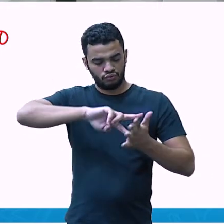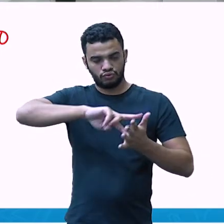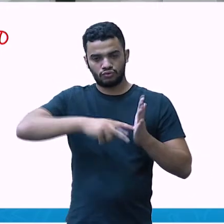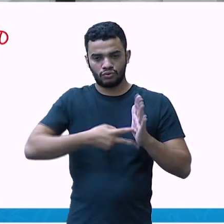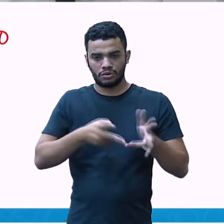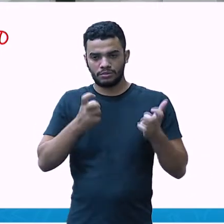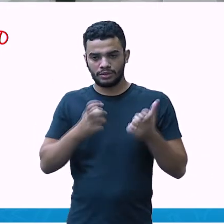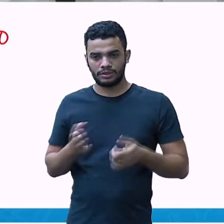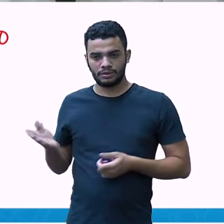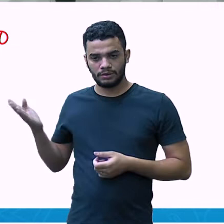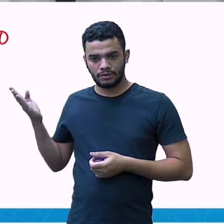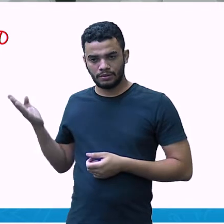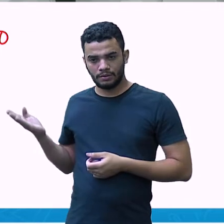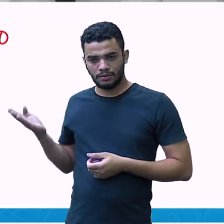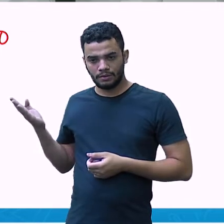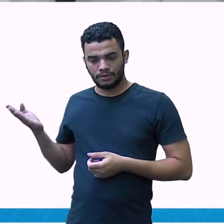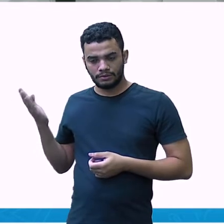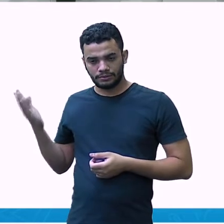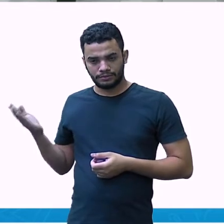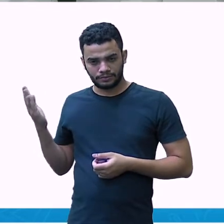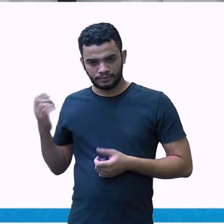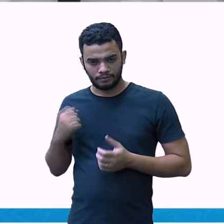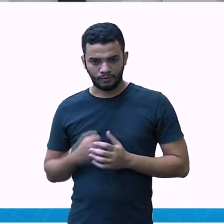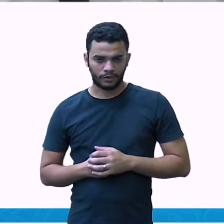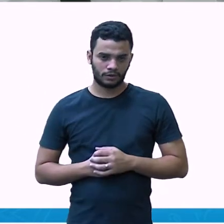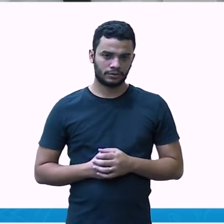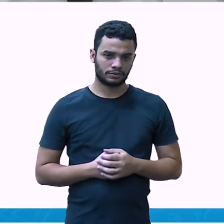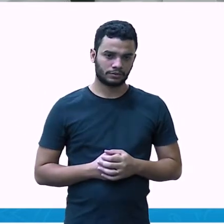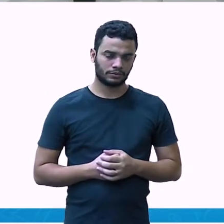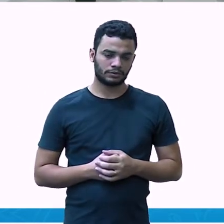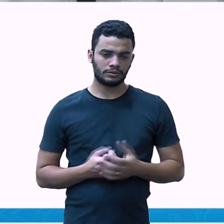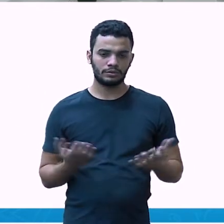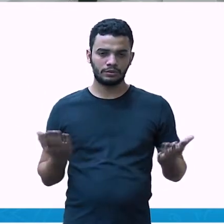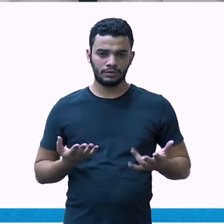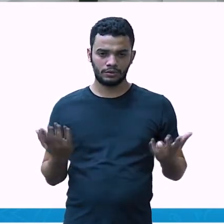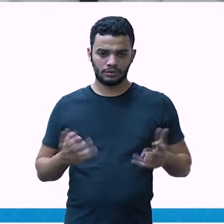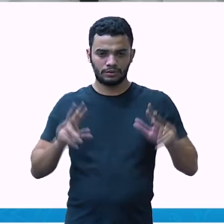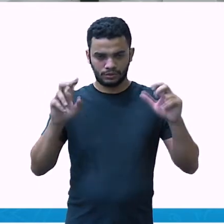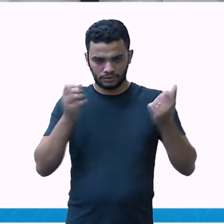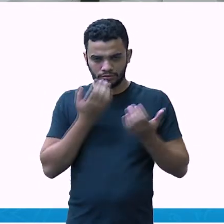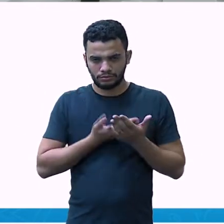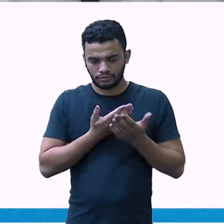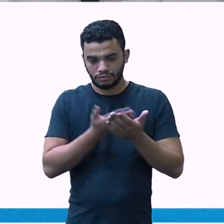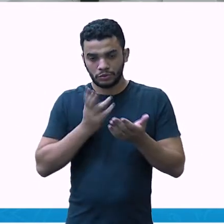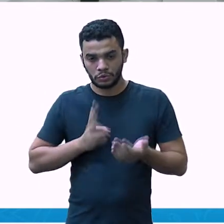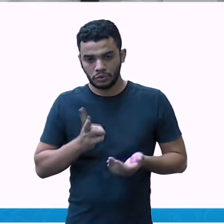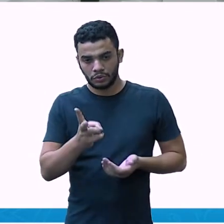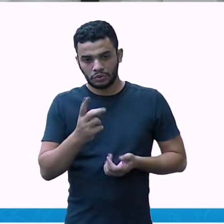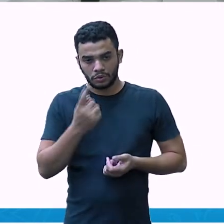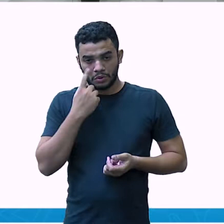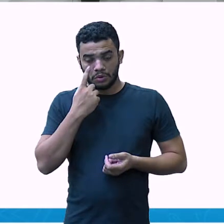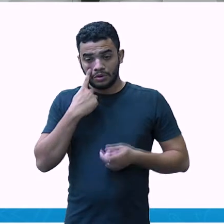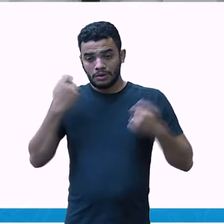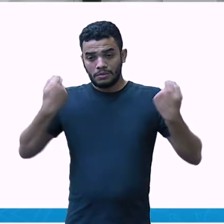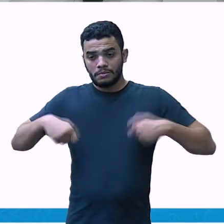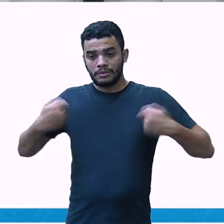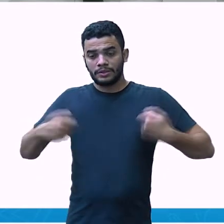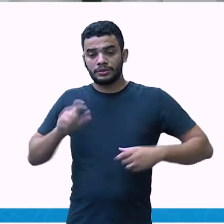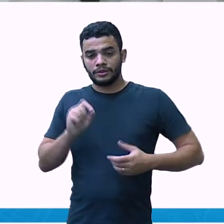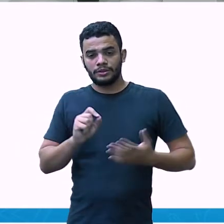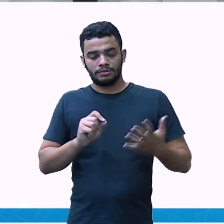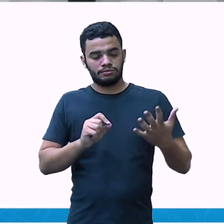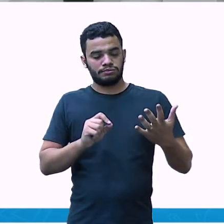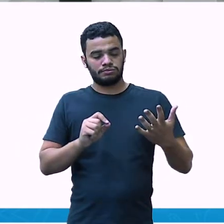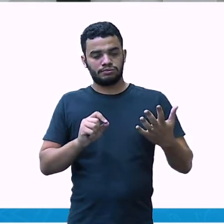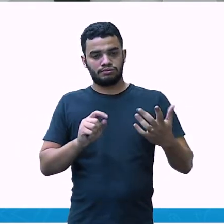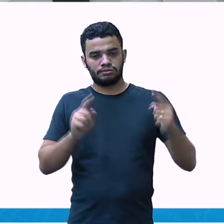certo? Mas vamos dar continuidade aqui ao nosso assunto. Então, eu tenho que ter o título e a legenda.